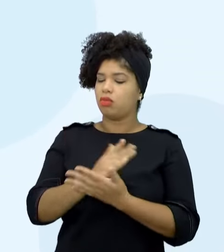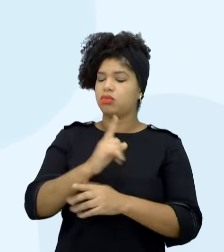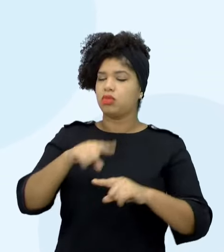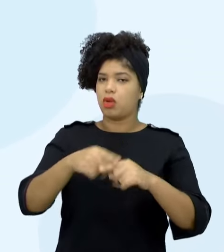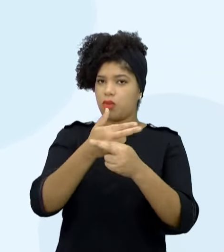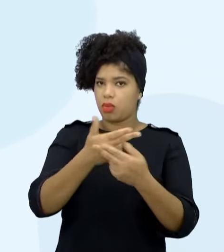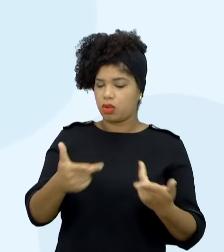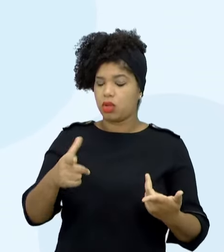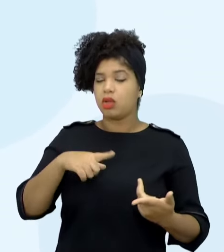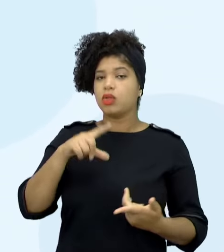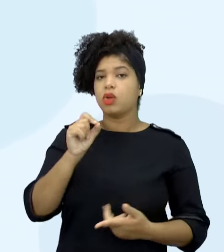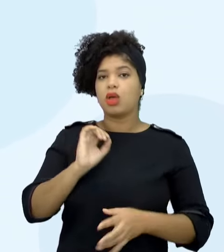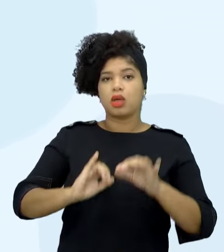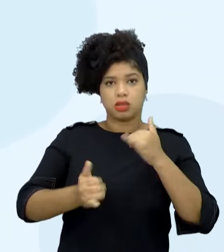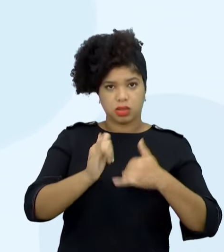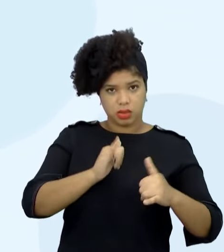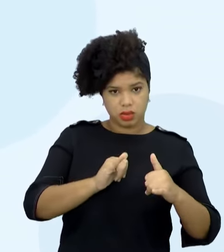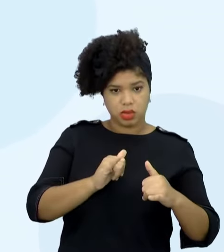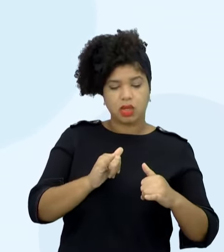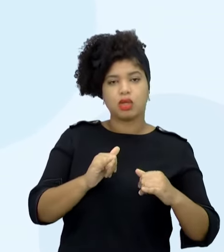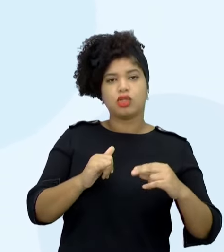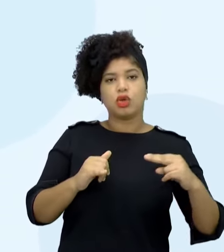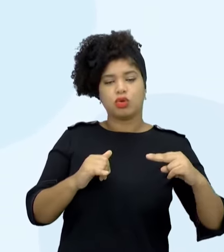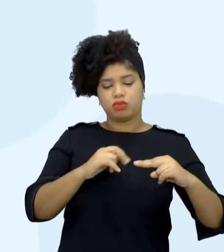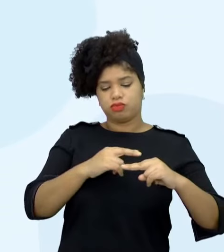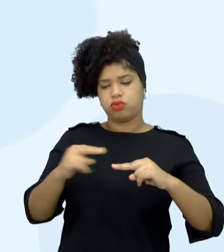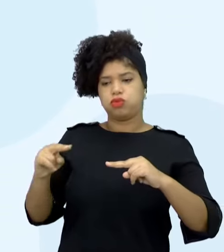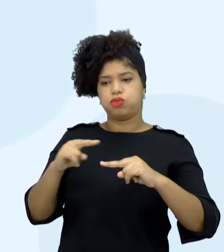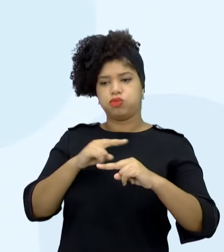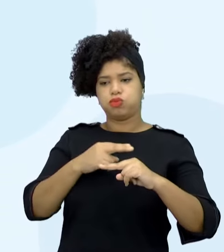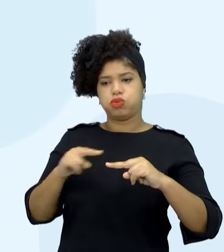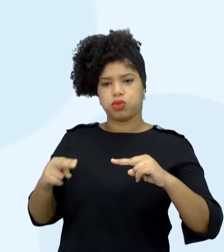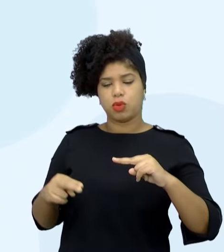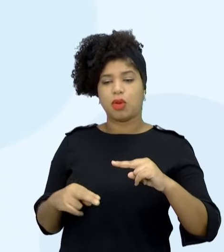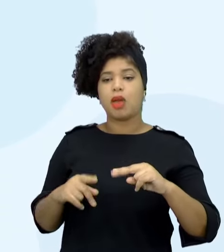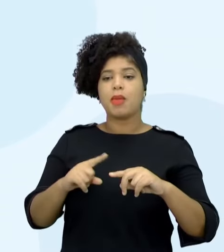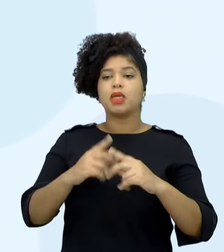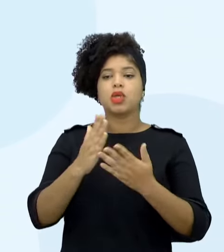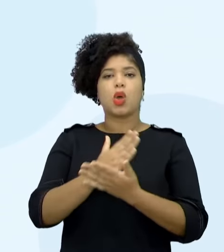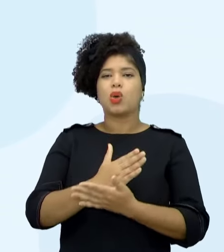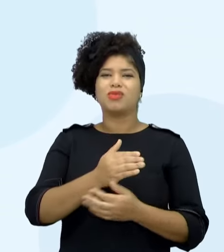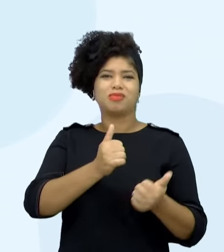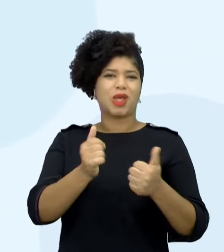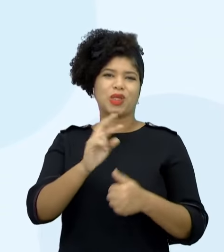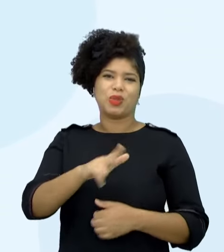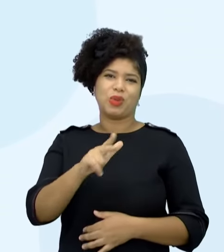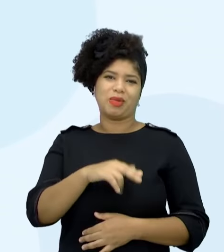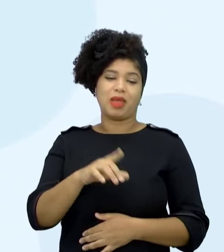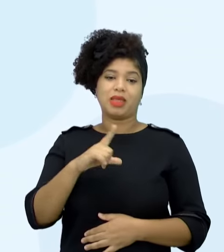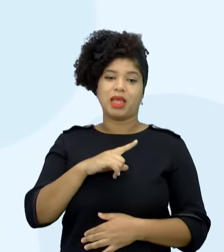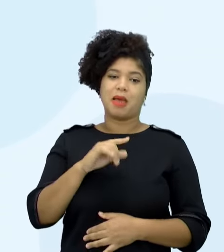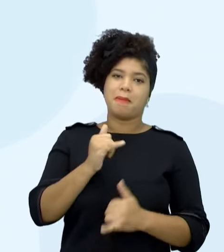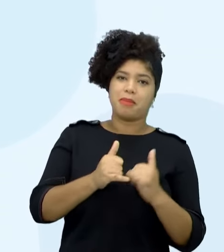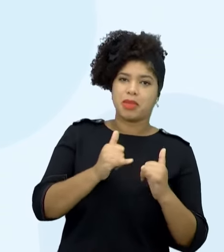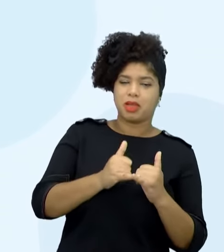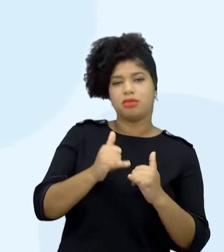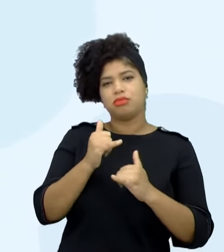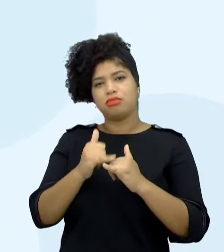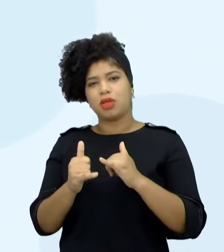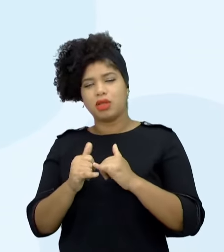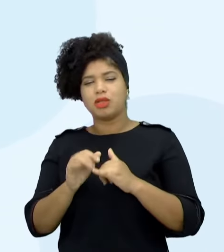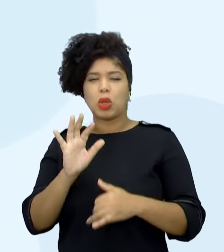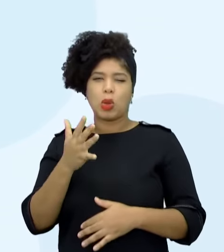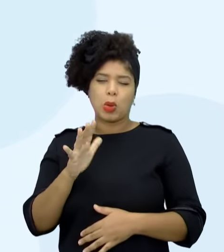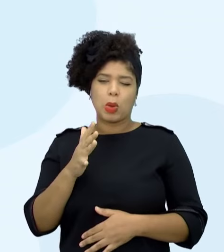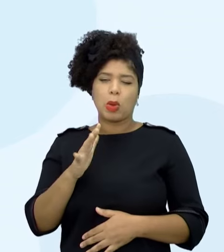bem a eletricidade, tem materiais que conduzem nem tão bem. O semicondutor, ele está ali no meio, ele pode conduzir bem